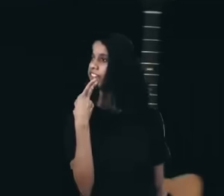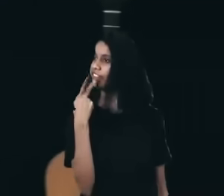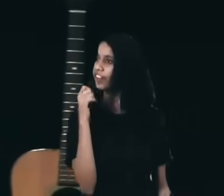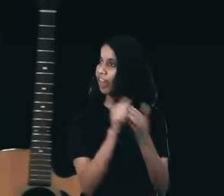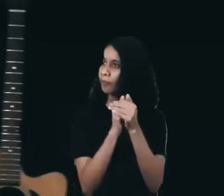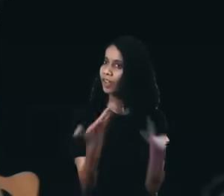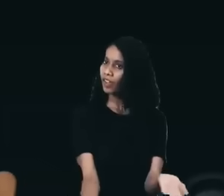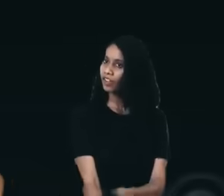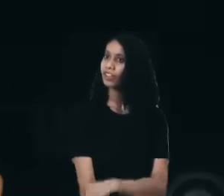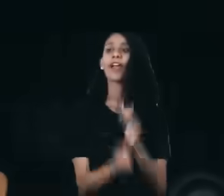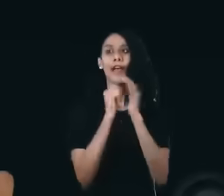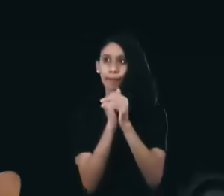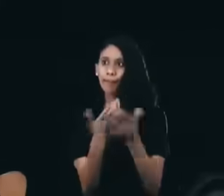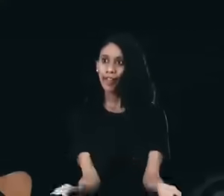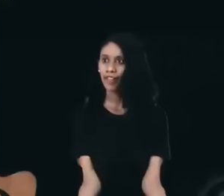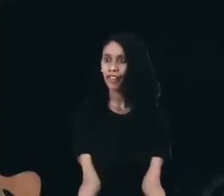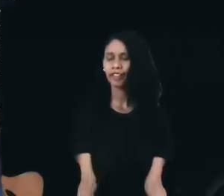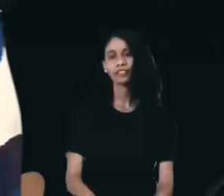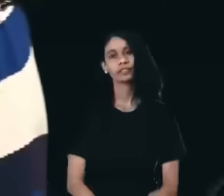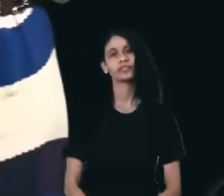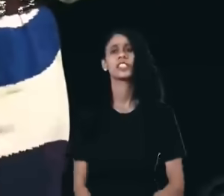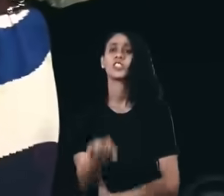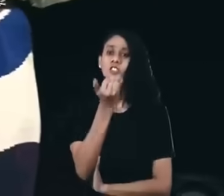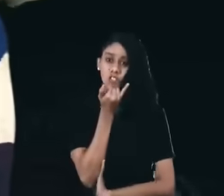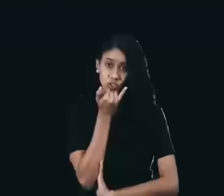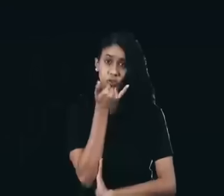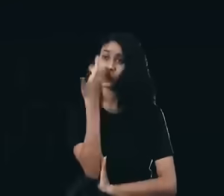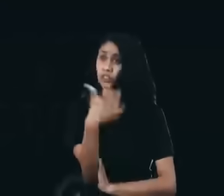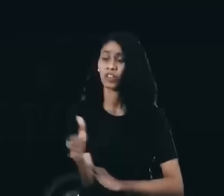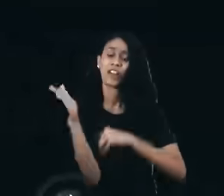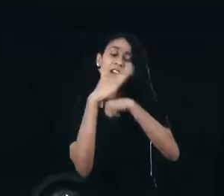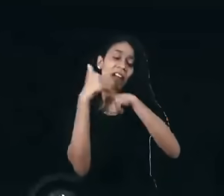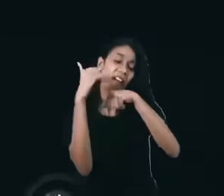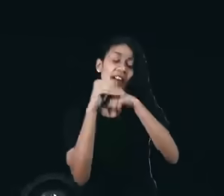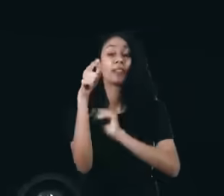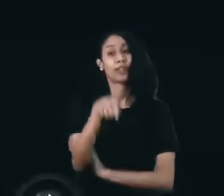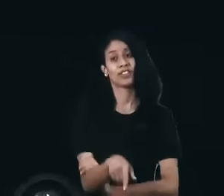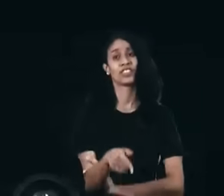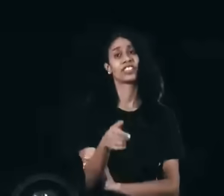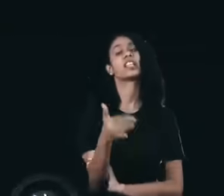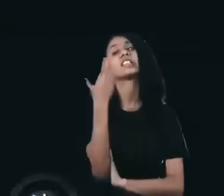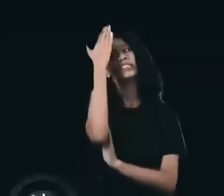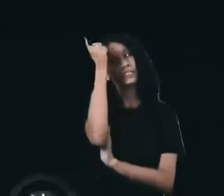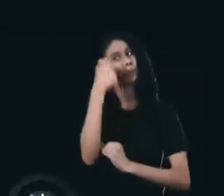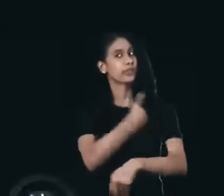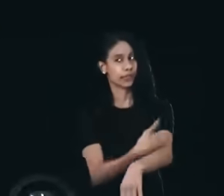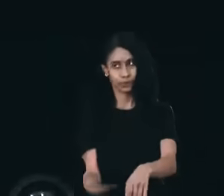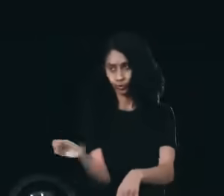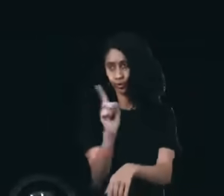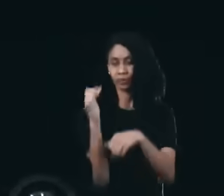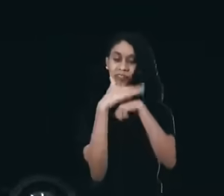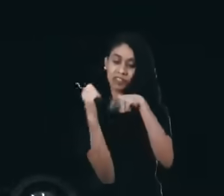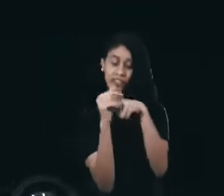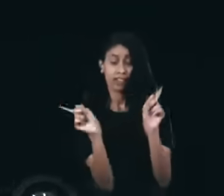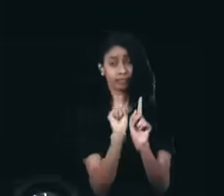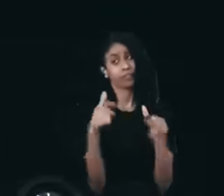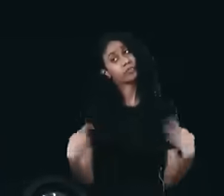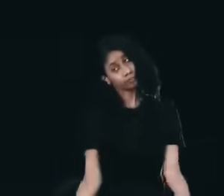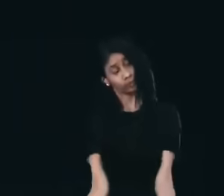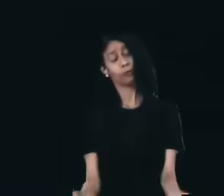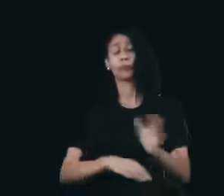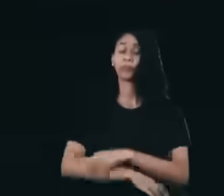gente? Desculpa, eu não queria passar a mão na tua cabeça. Vocês sabem que eu não tenho costume de passar a mão na cabeça de ninguém. Então, é